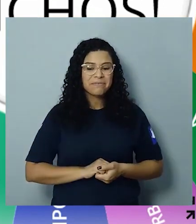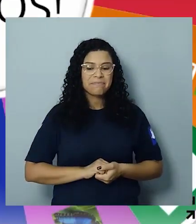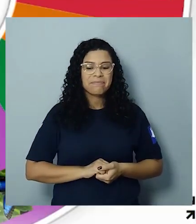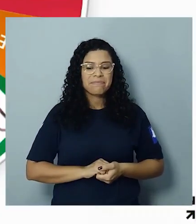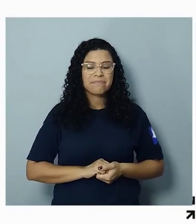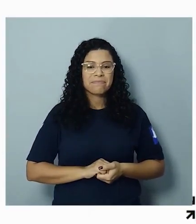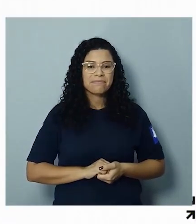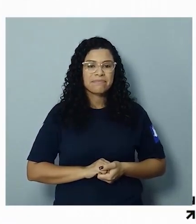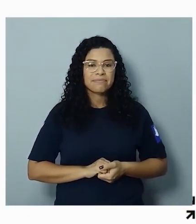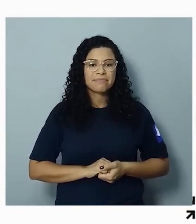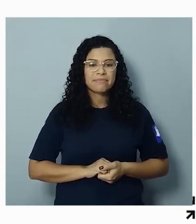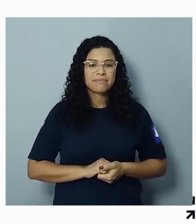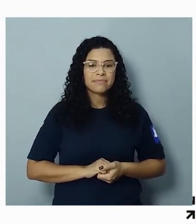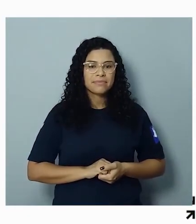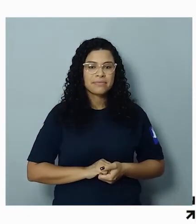E aí